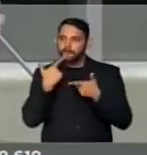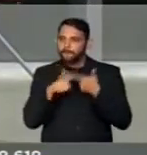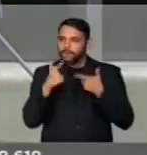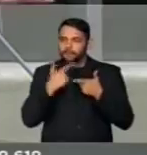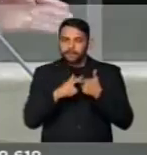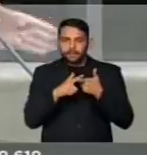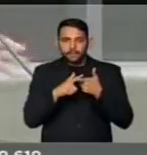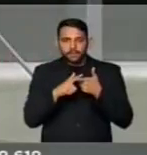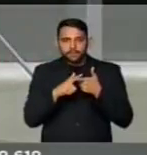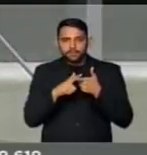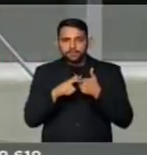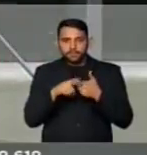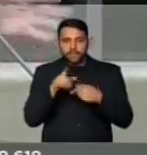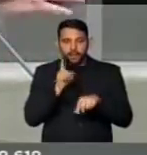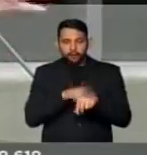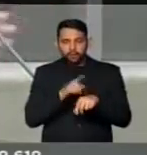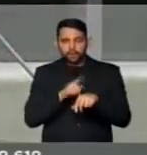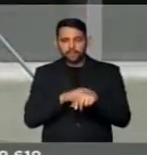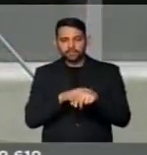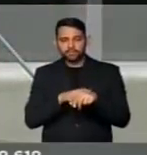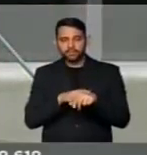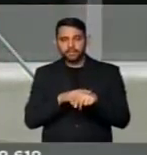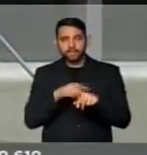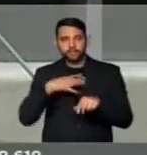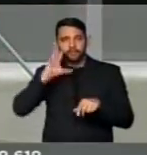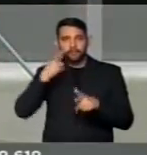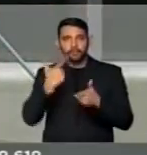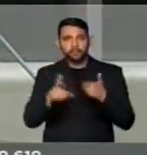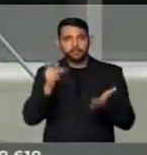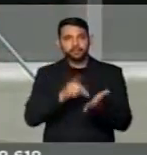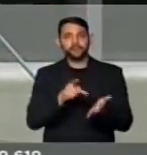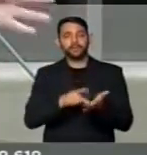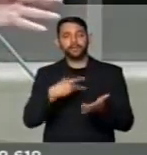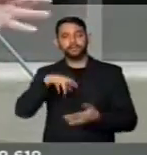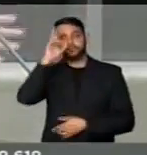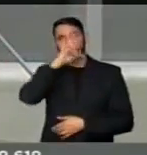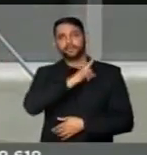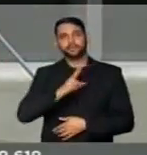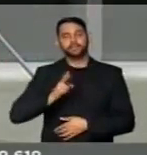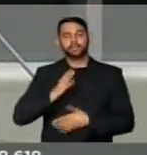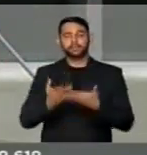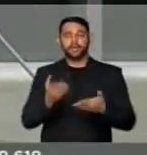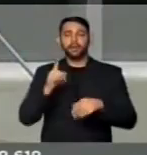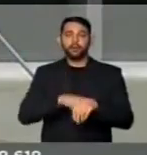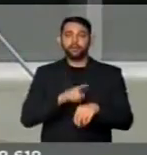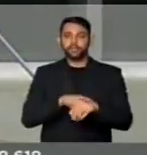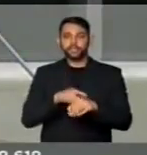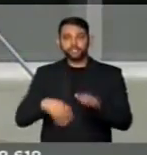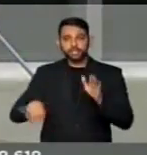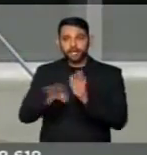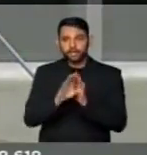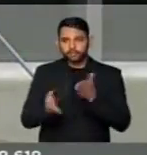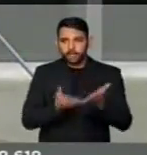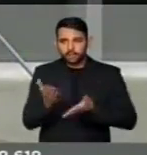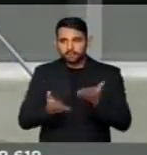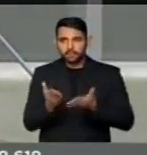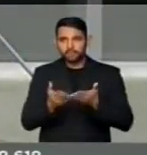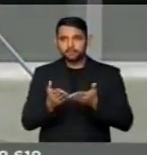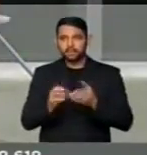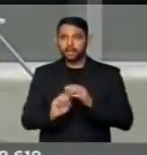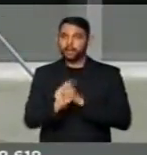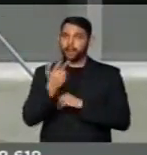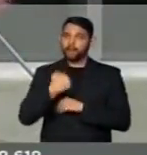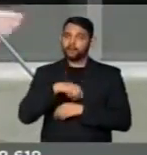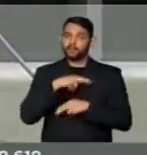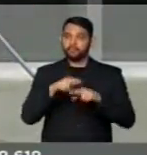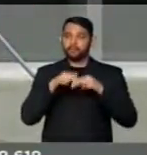de engarrafamento da média complexidade, senhor presidente. Na média complexidade. E também, obviamente,